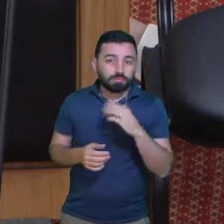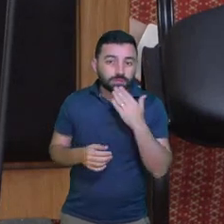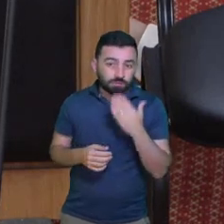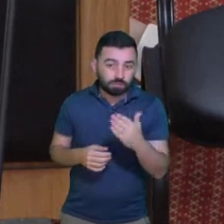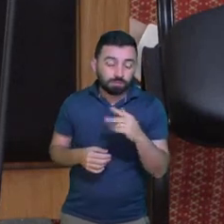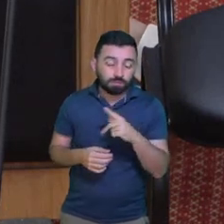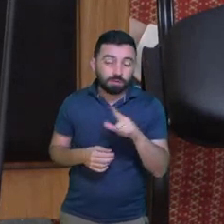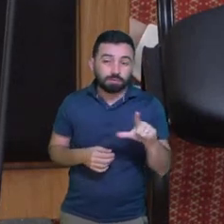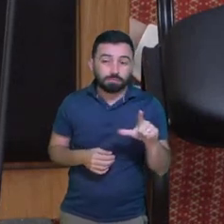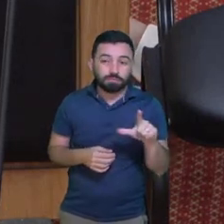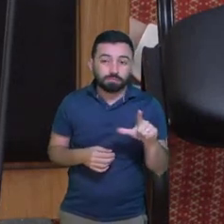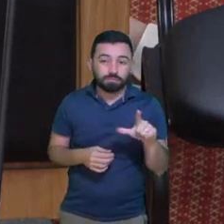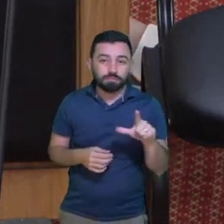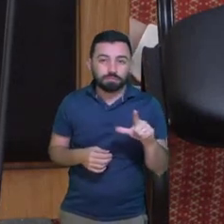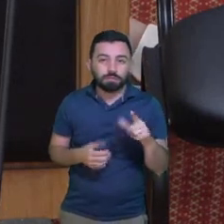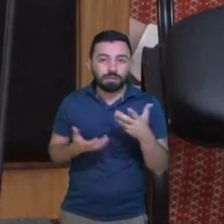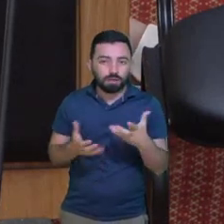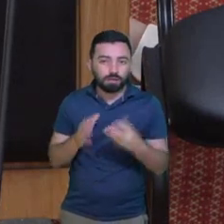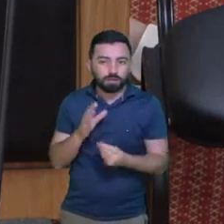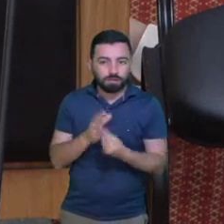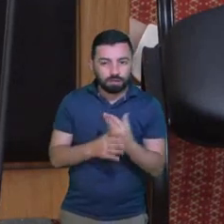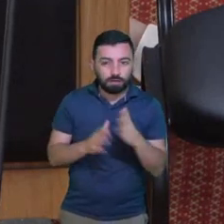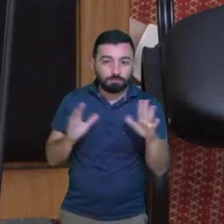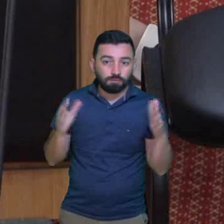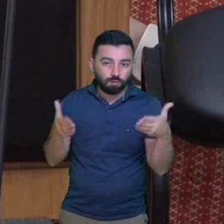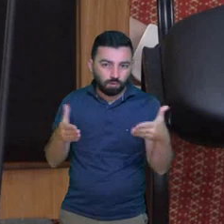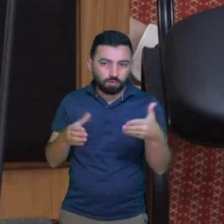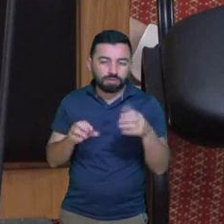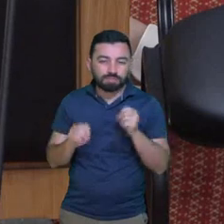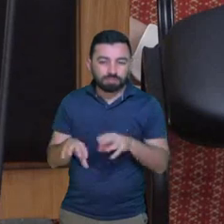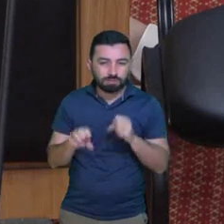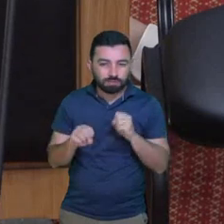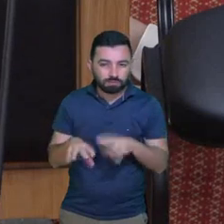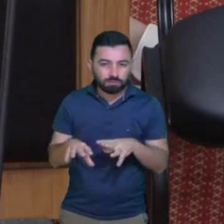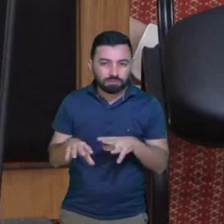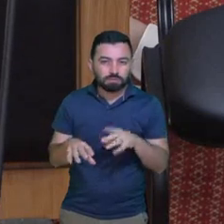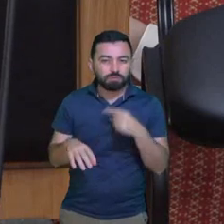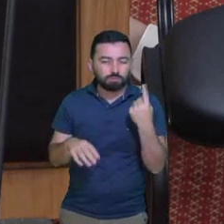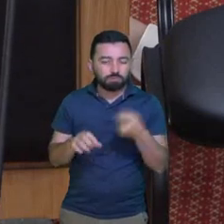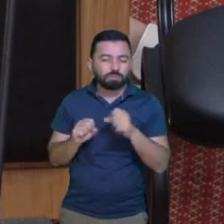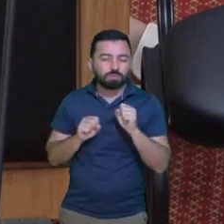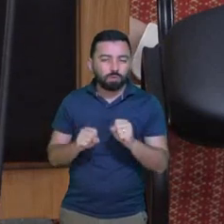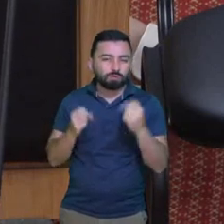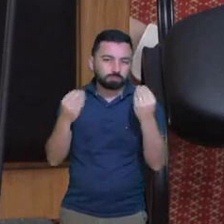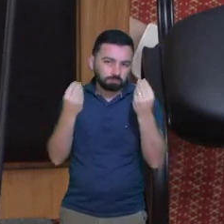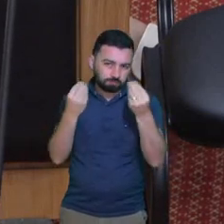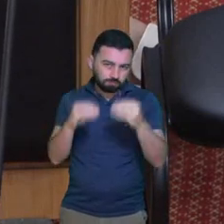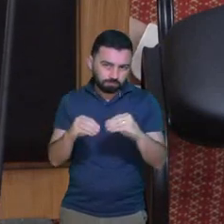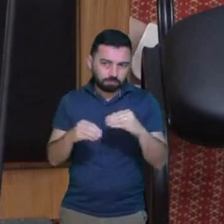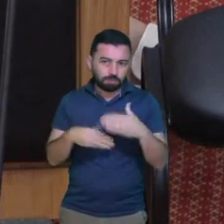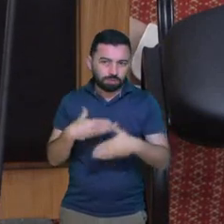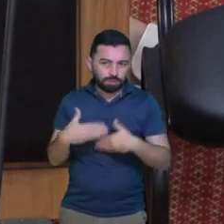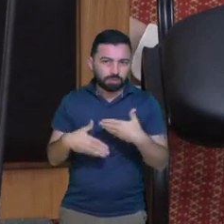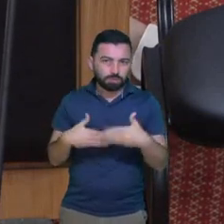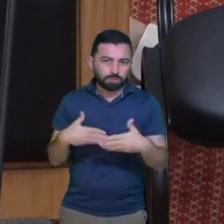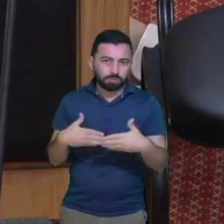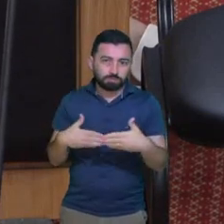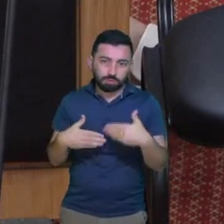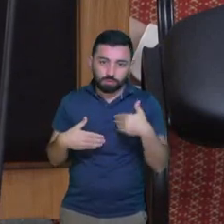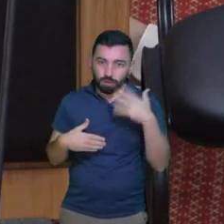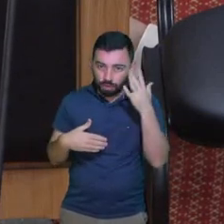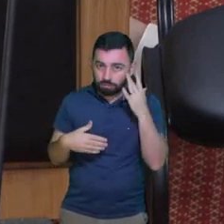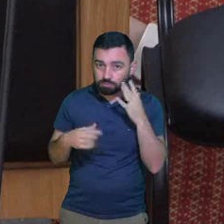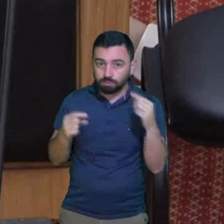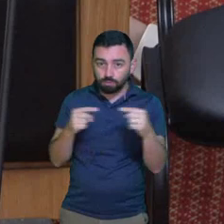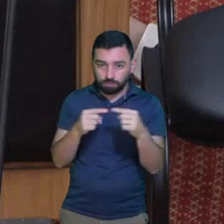PL para criar um Fórum de licenciatura que nós podemos inserir nesse processo e eu imagino que isso faz todo sentido para